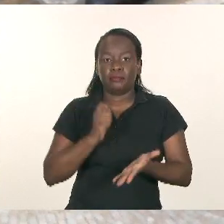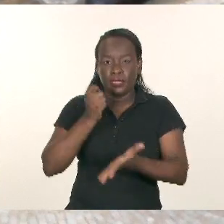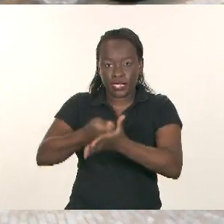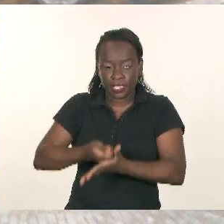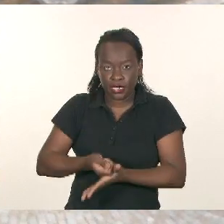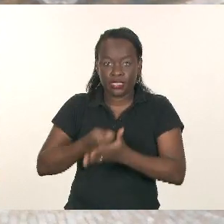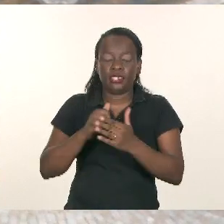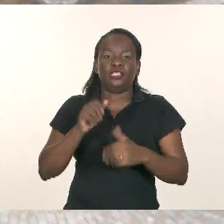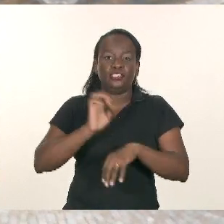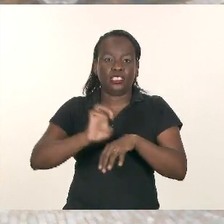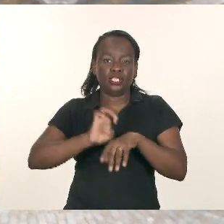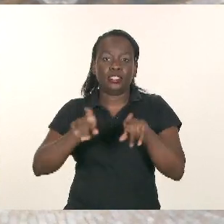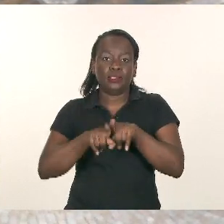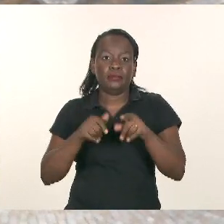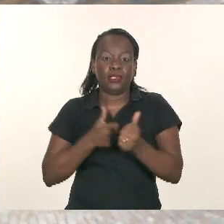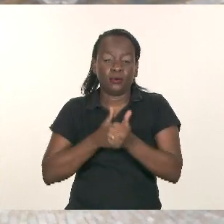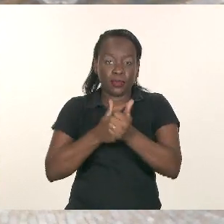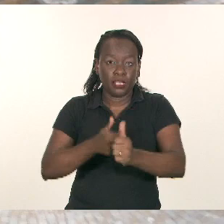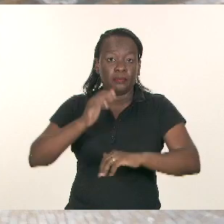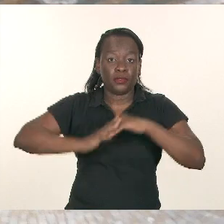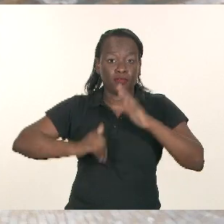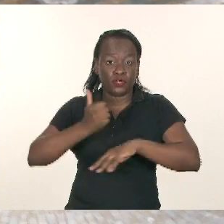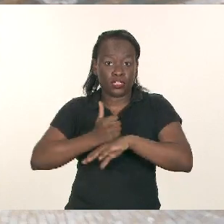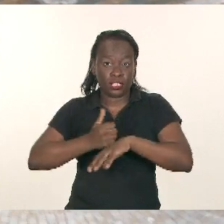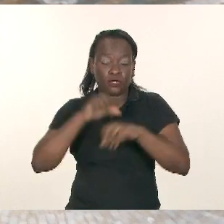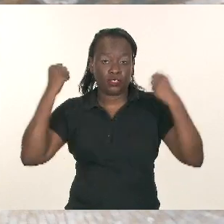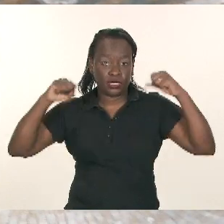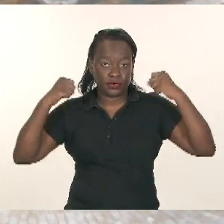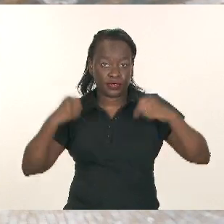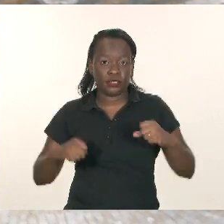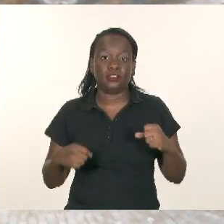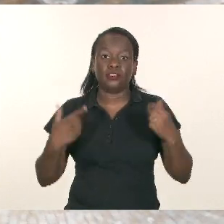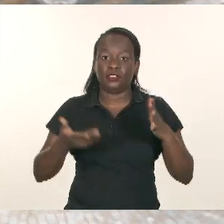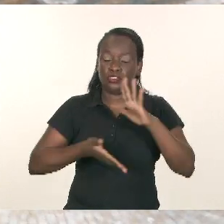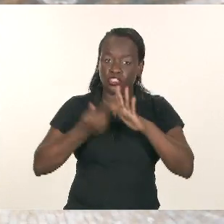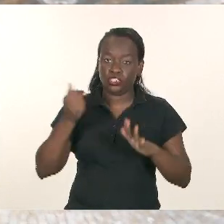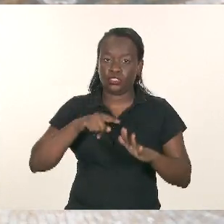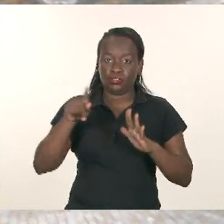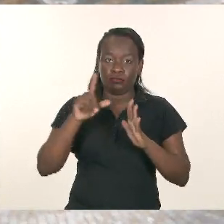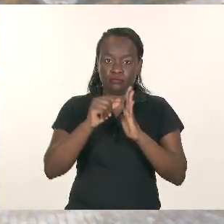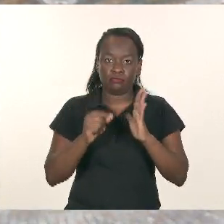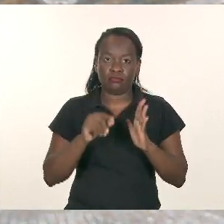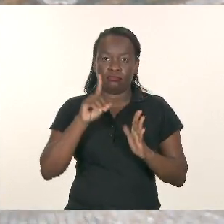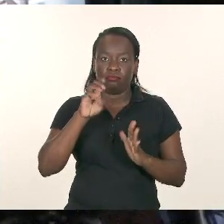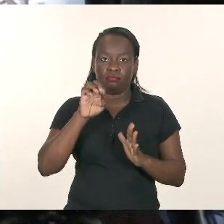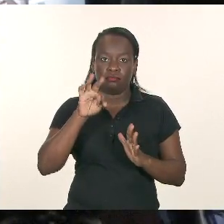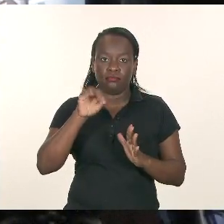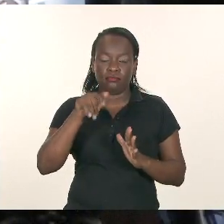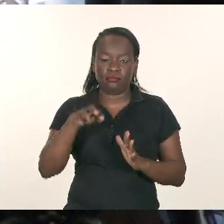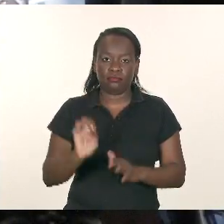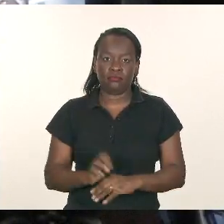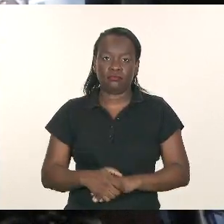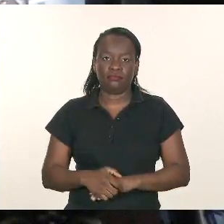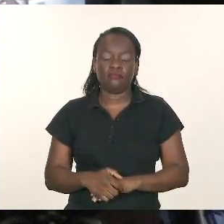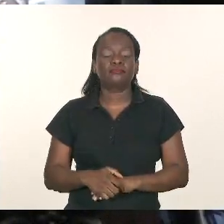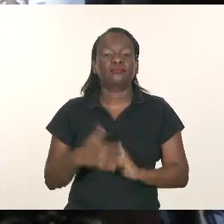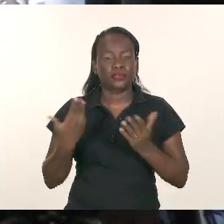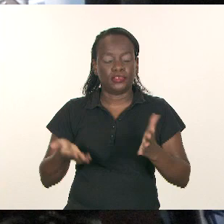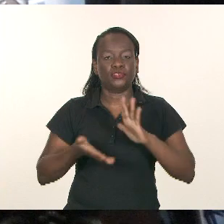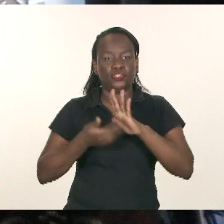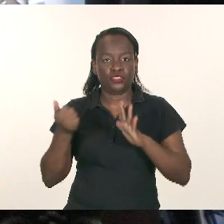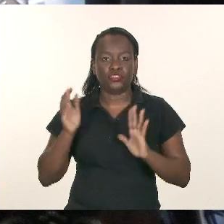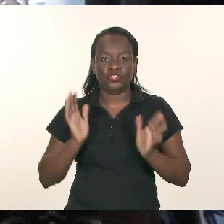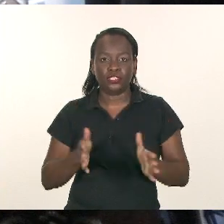do acompanhamento de um profissional de educação física, então retiramos nossos destaques. Ok, retirados então